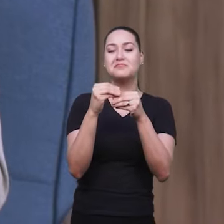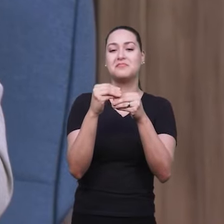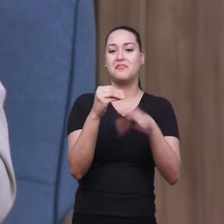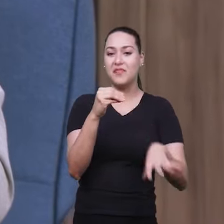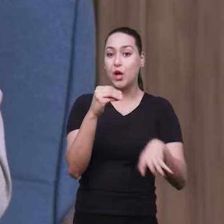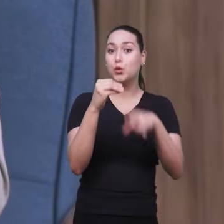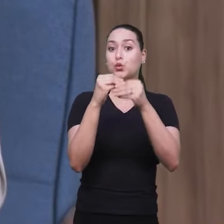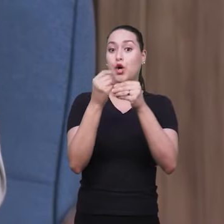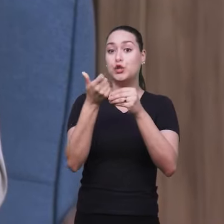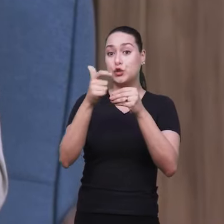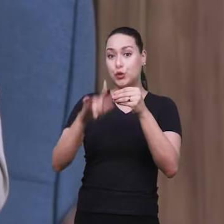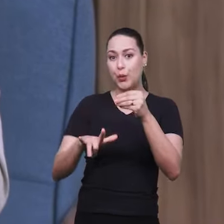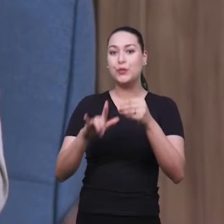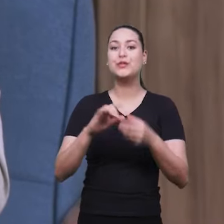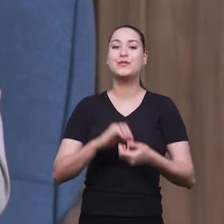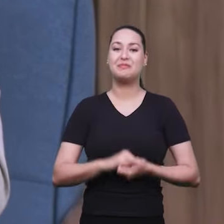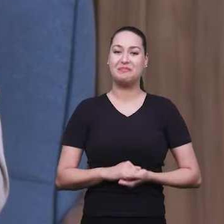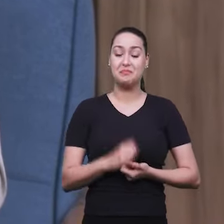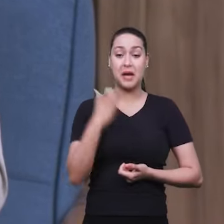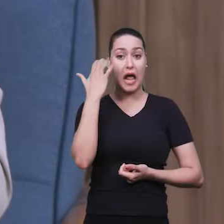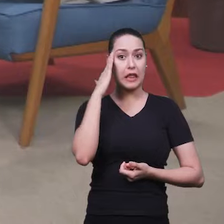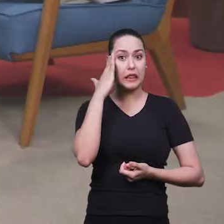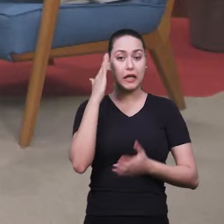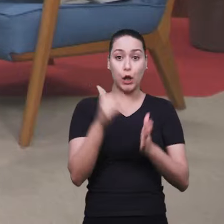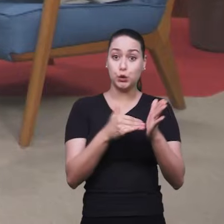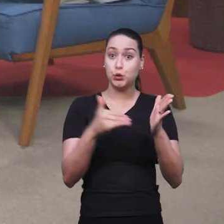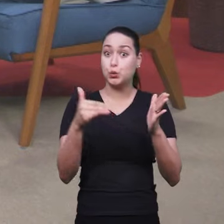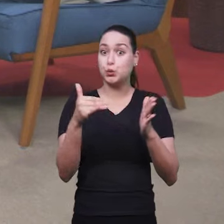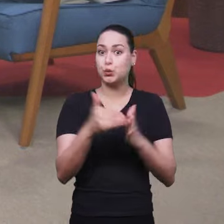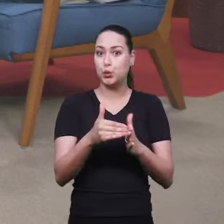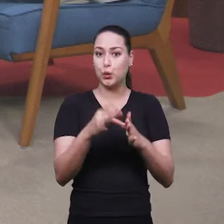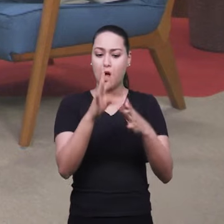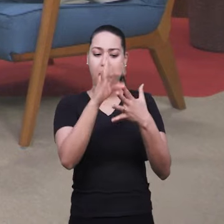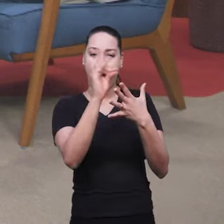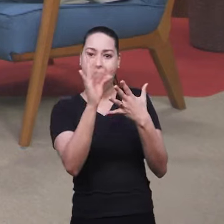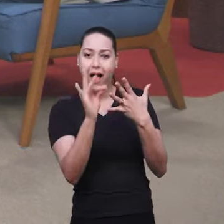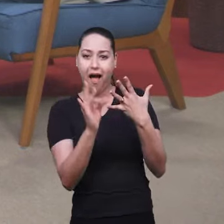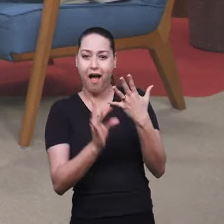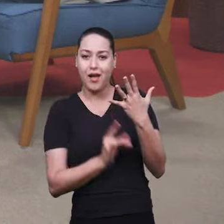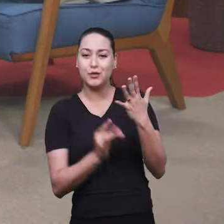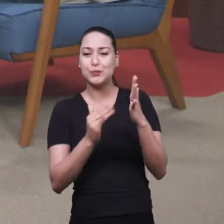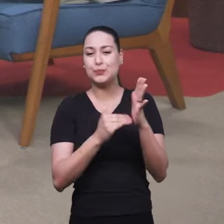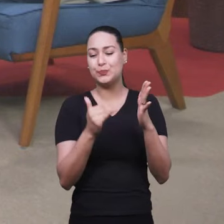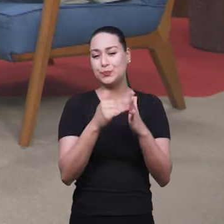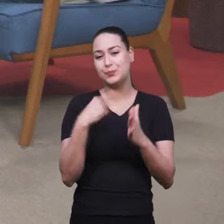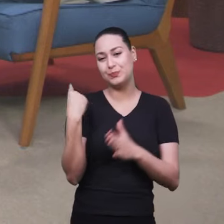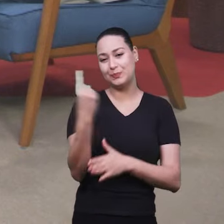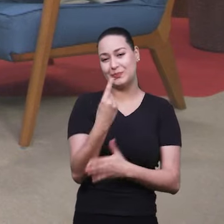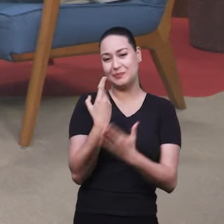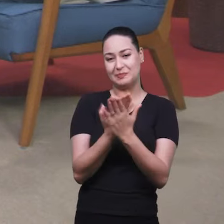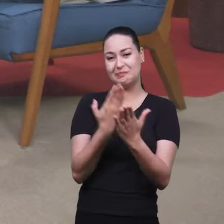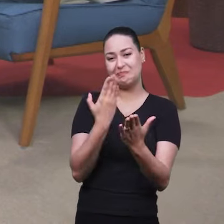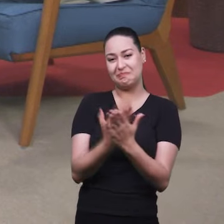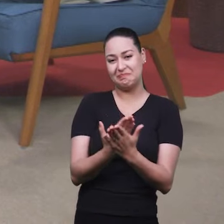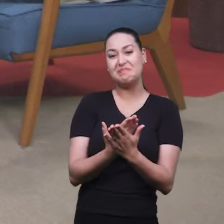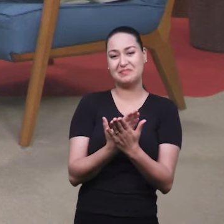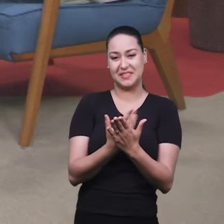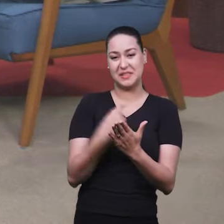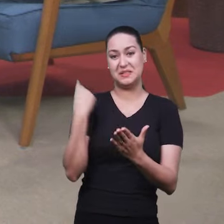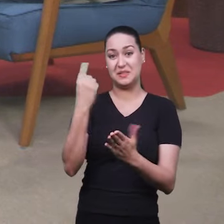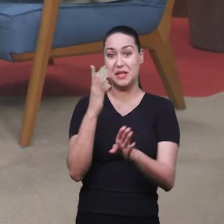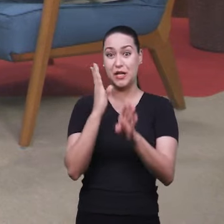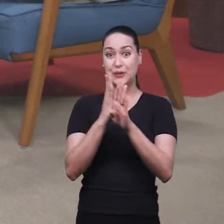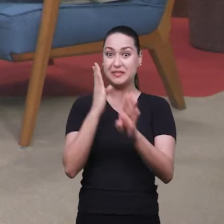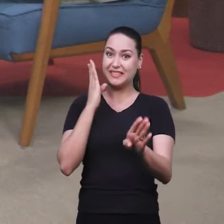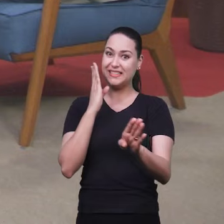revisão, né? De passasse novamente Uma recapitulação daquilo, de alguns aspectos que nós estamos estudando e que estamos descobrindo